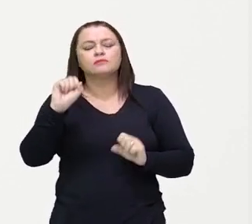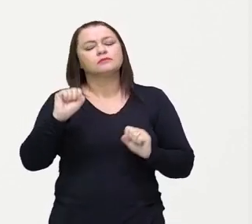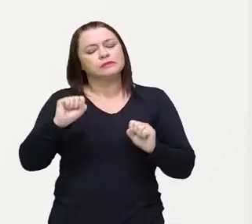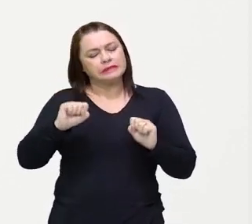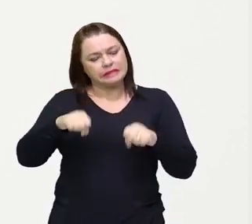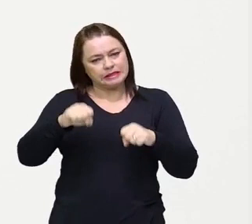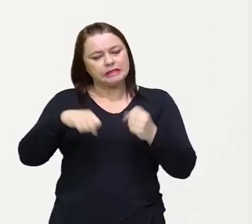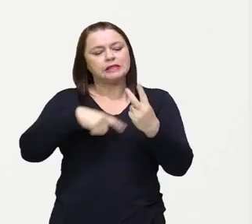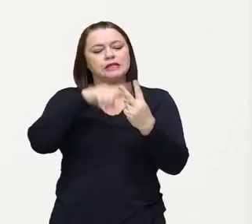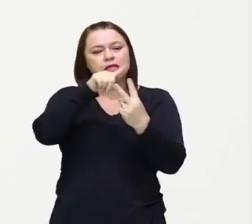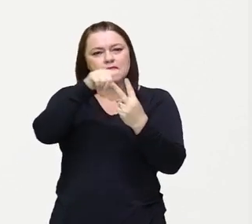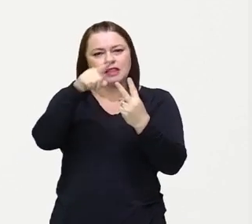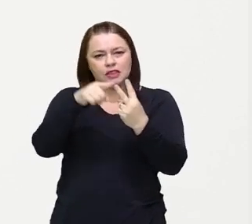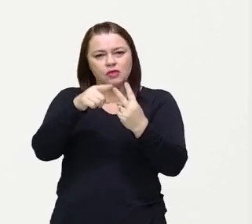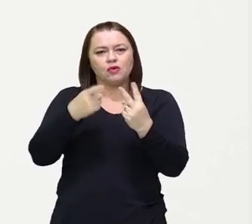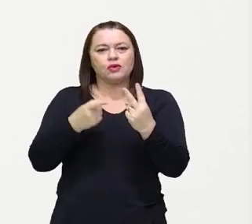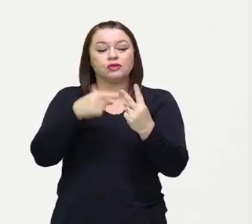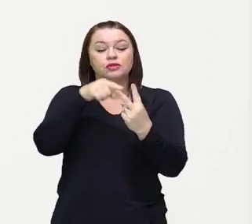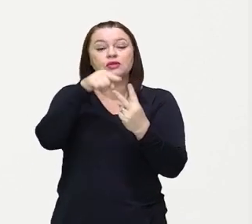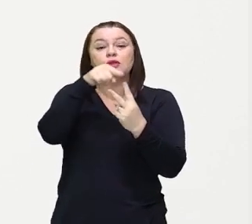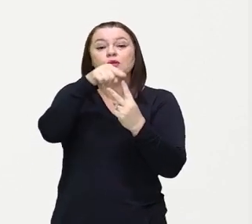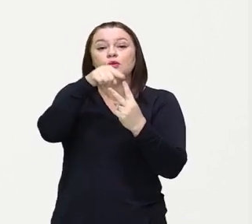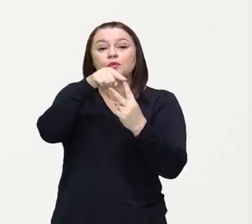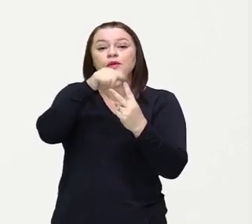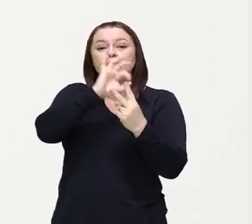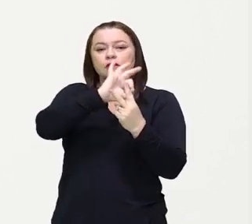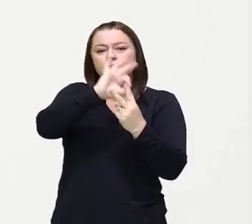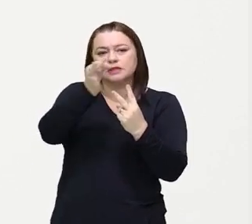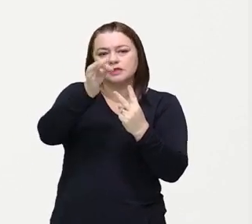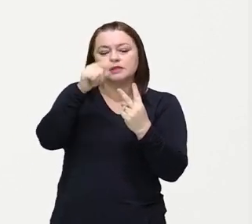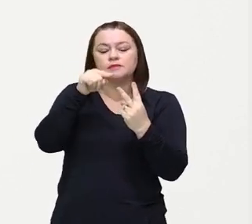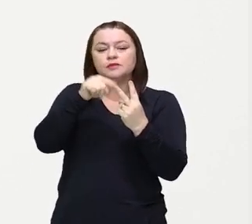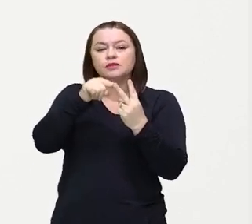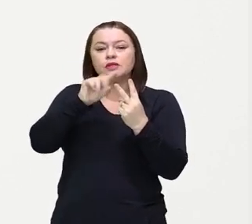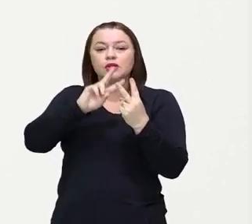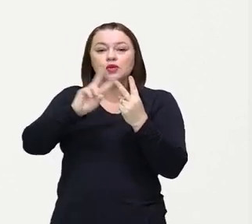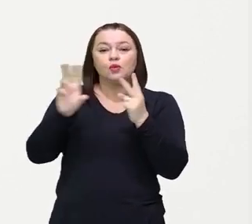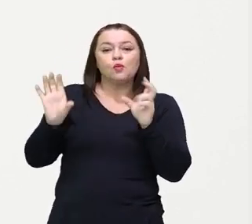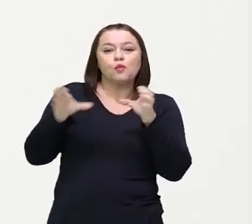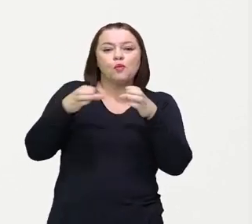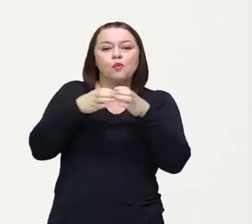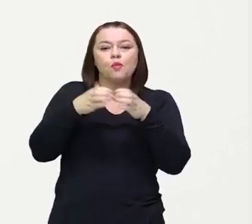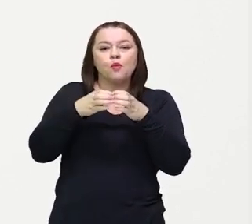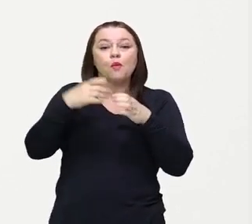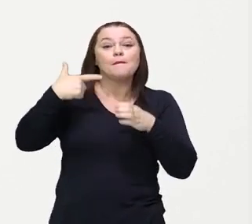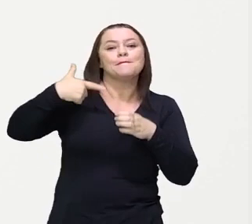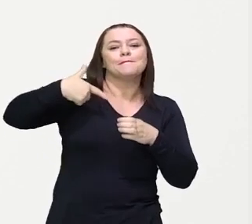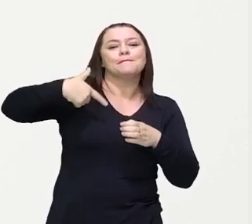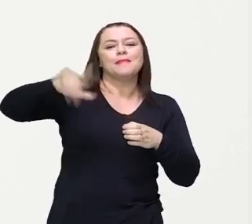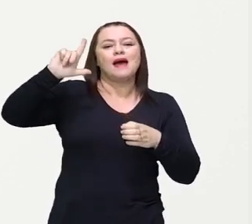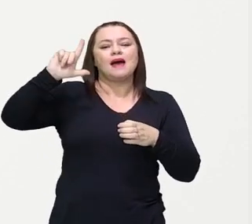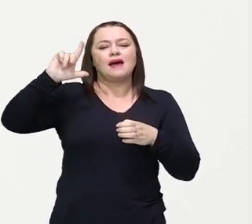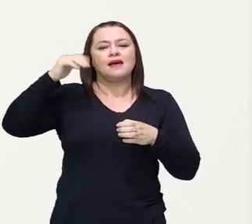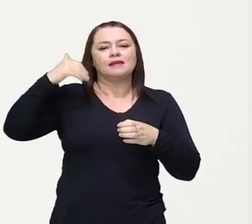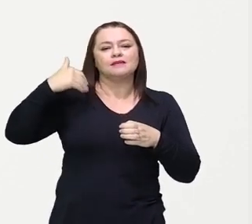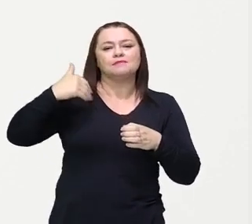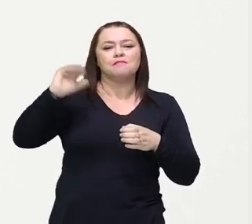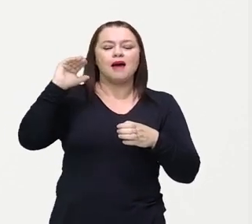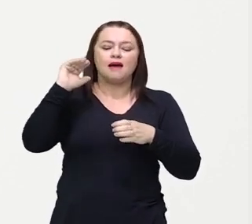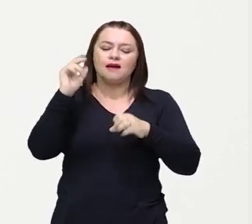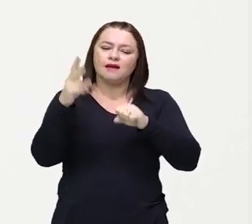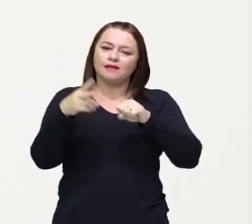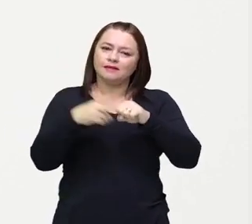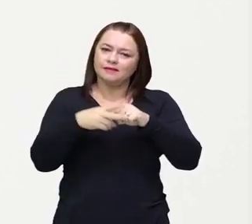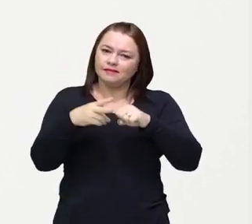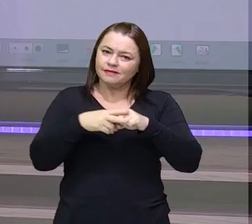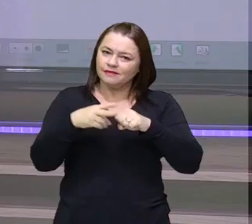ele apresenta o quê, ó? Mais de um verbo ou locução verbal. Composto